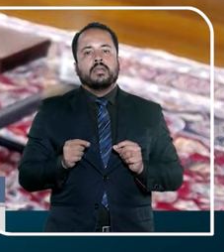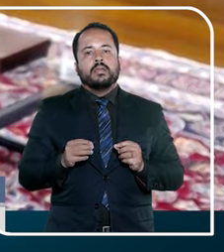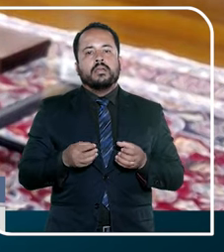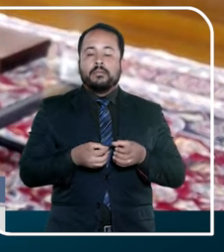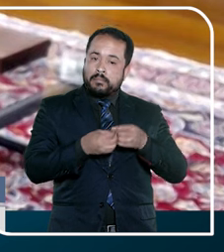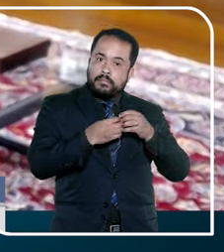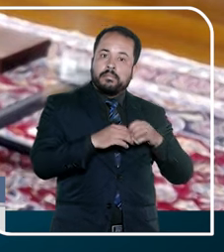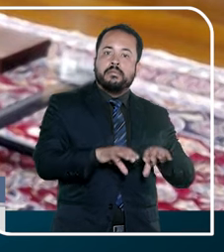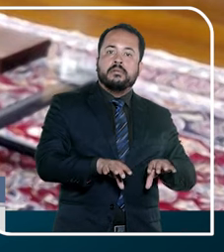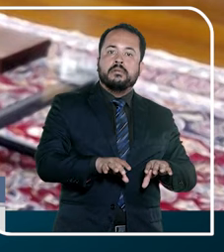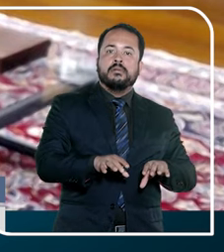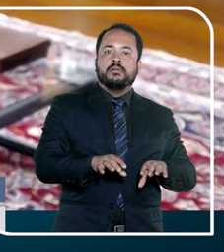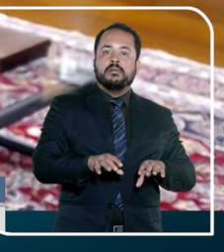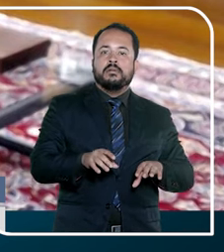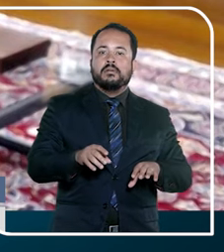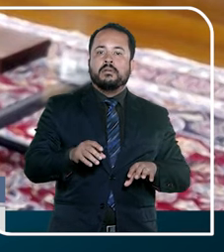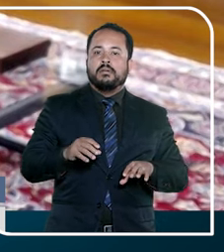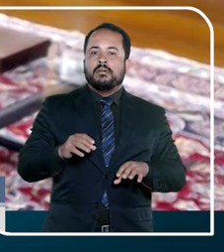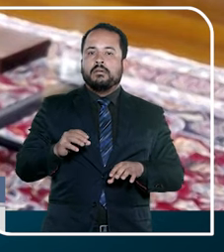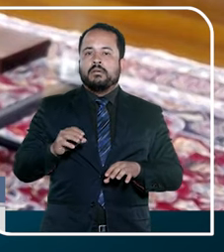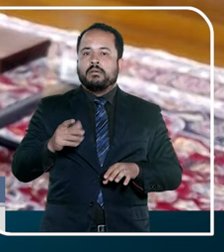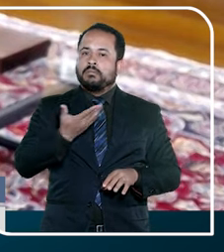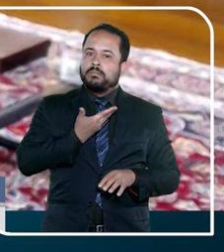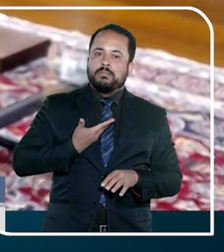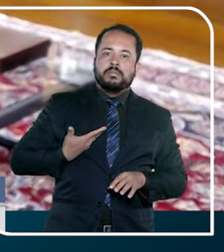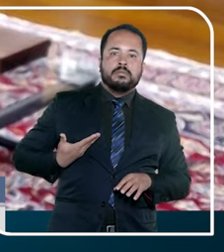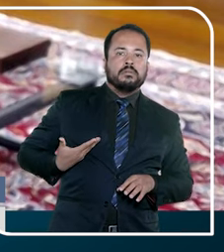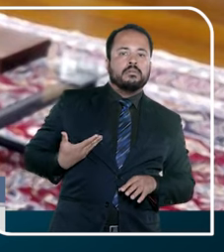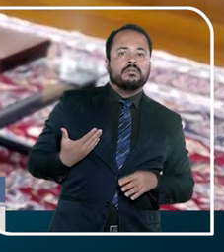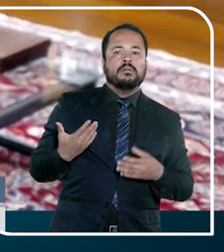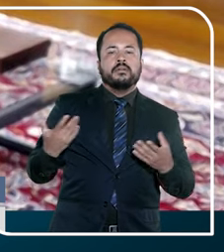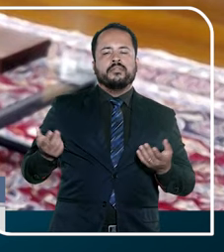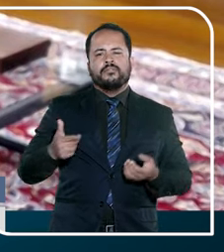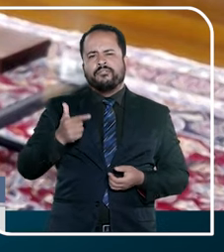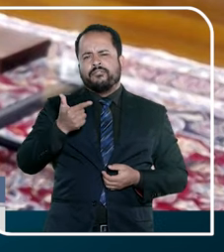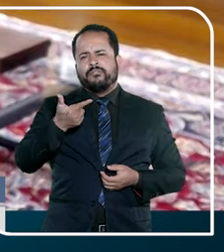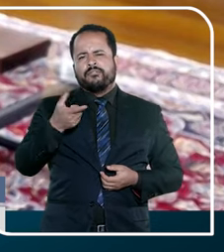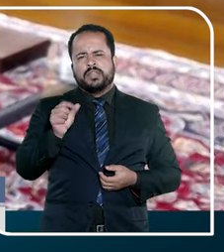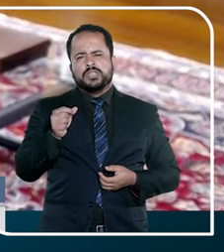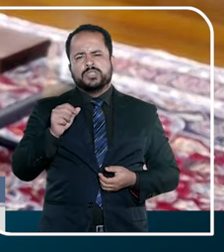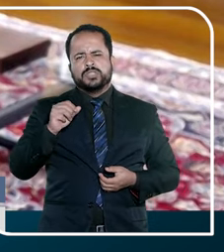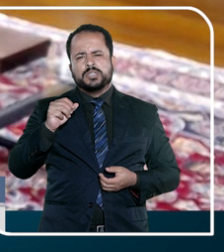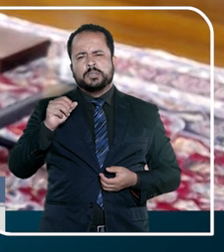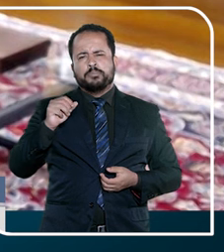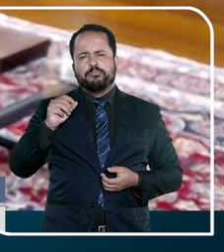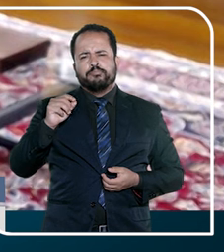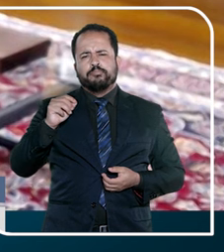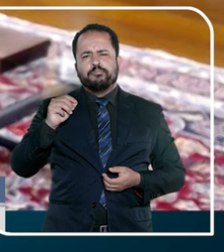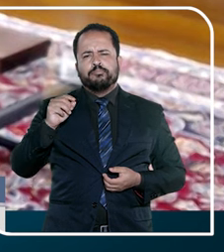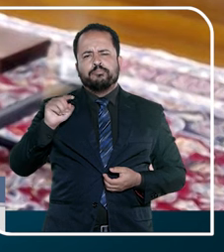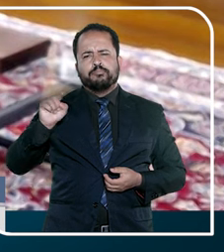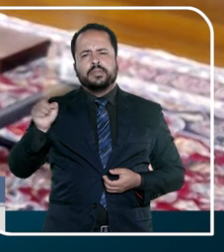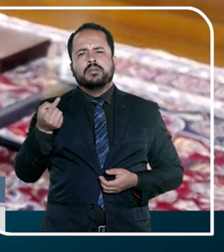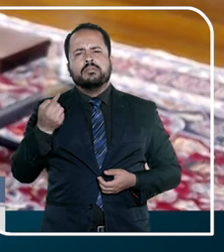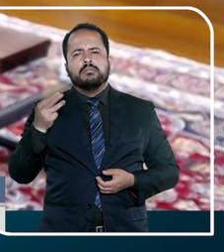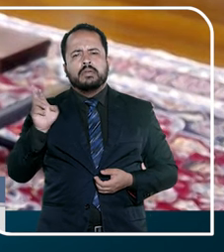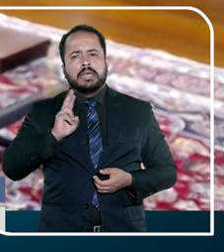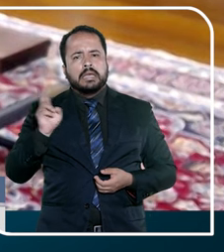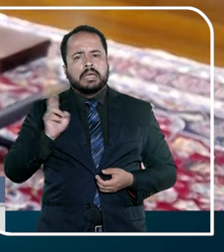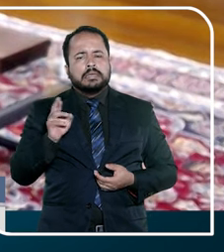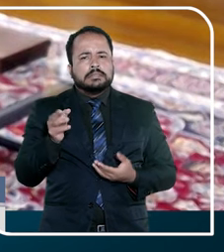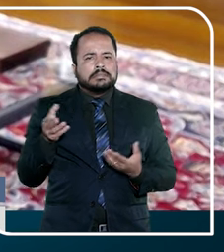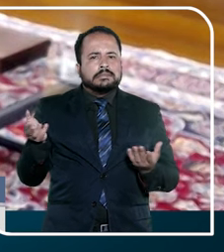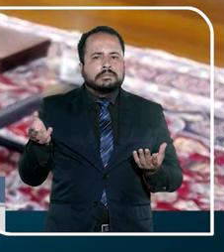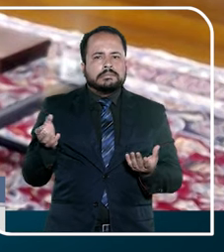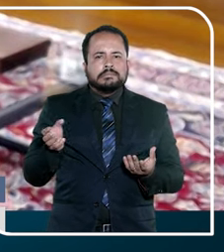ao erário até R 20.000 essas condutas deixam de ser pidas Por uma